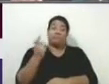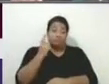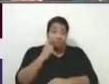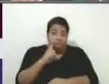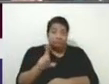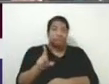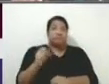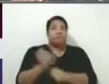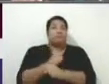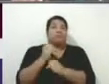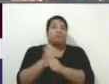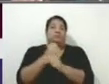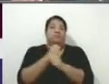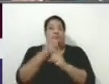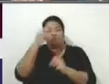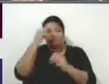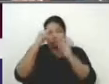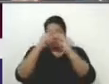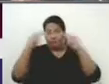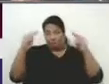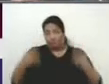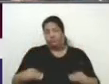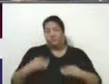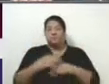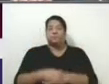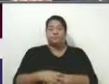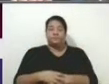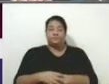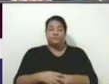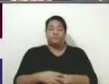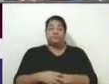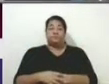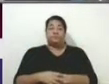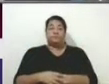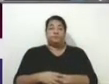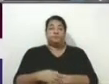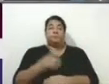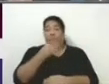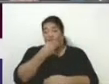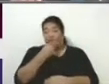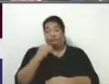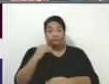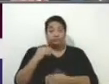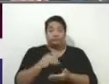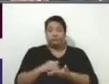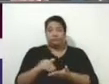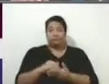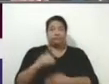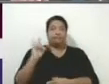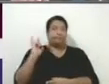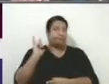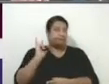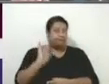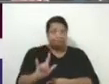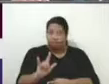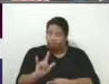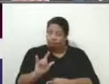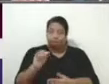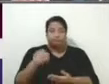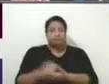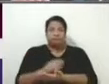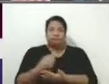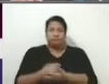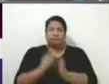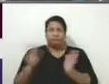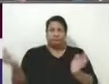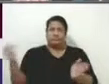memorial. Como eu disse, o secretário adora Botucatu, acho que, não sei se é a quinta ou sexta vez, o vereador Pedroso, que ele está passando pela